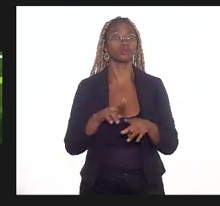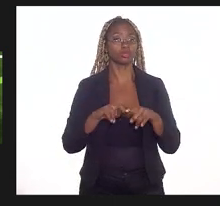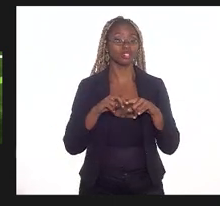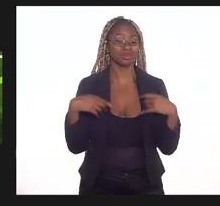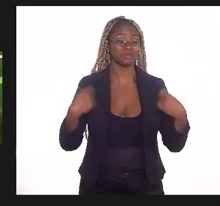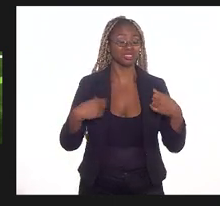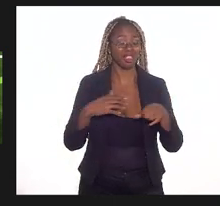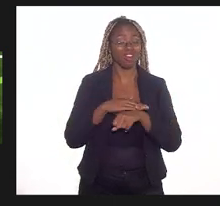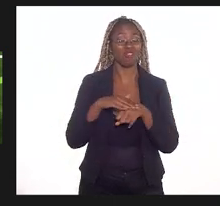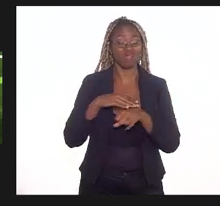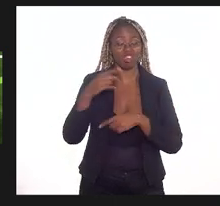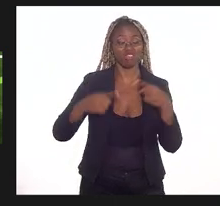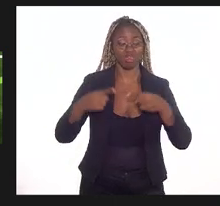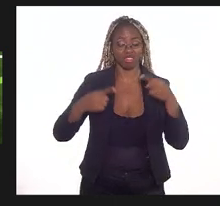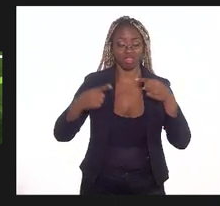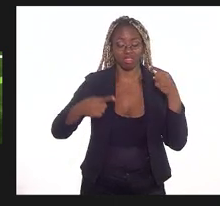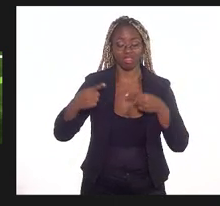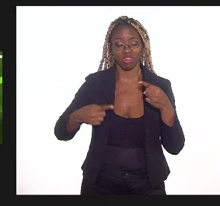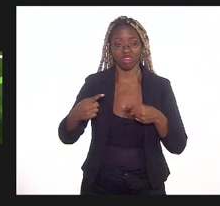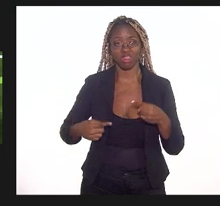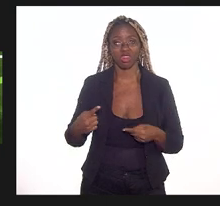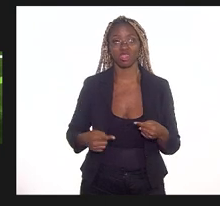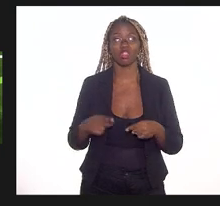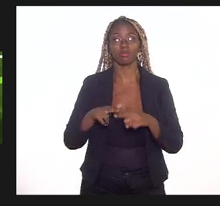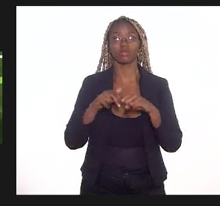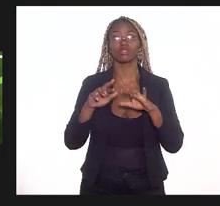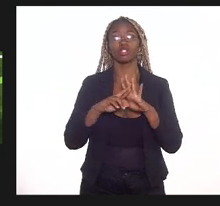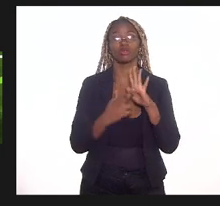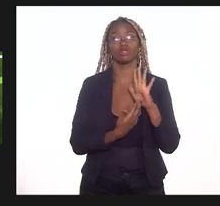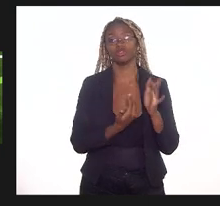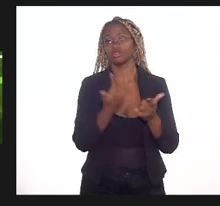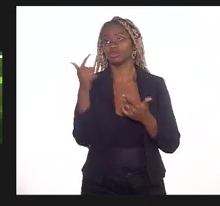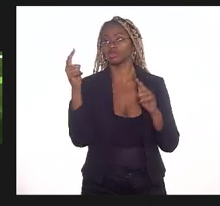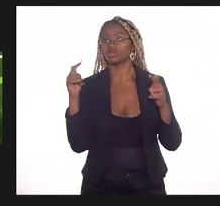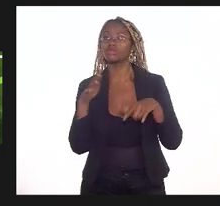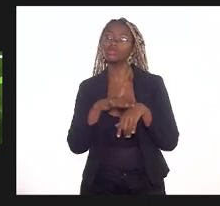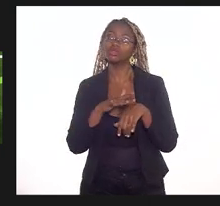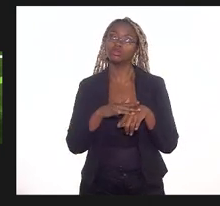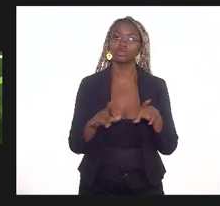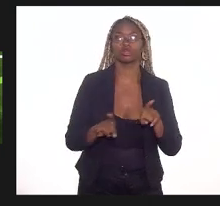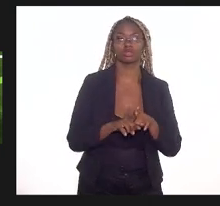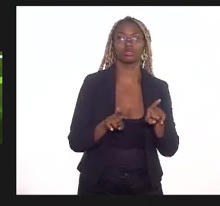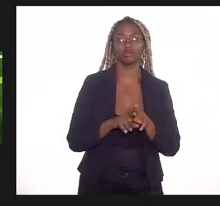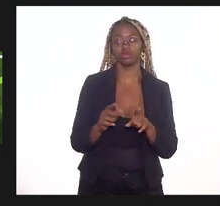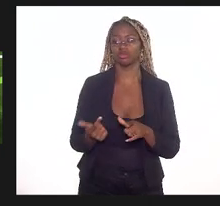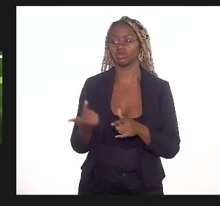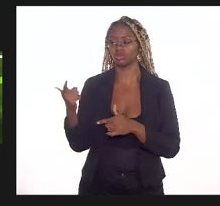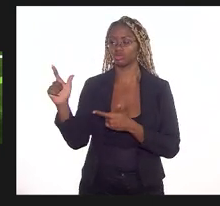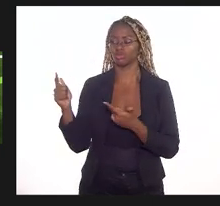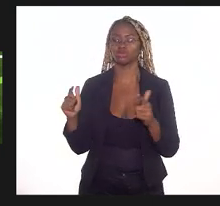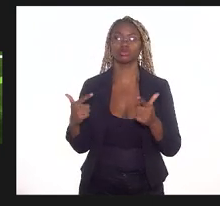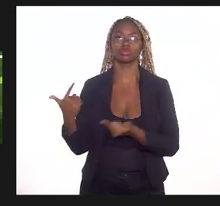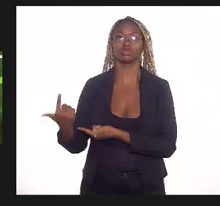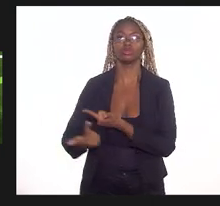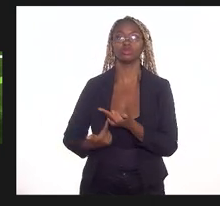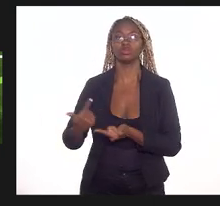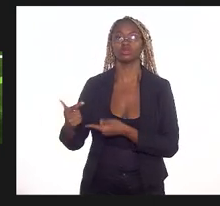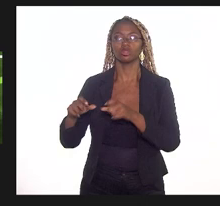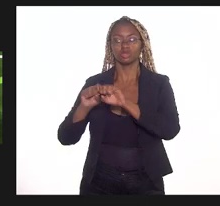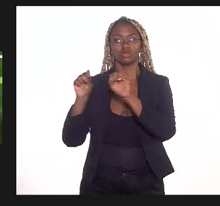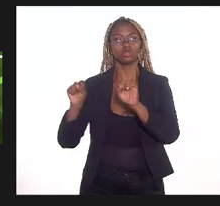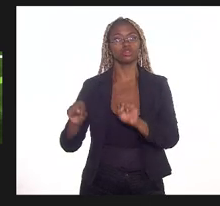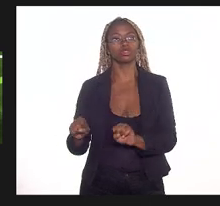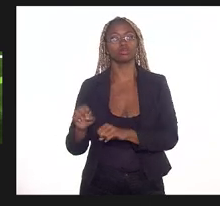para trazer a regulação de outras patologias que envolvem os raros, de outros ambulatórios e de outros serviços para o sistema estadual